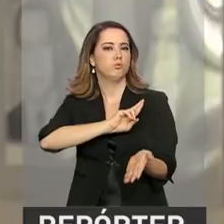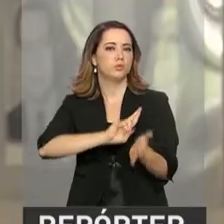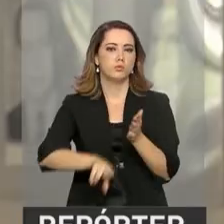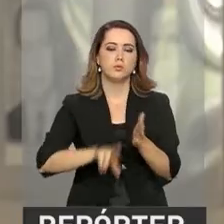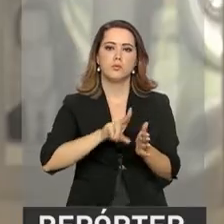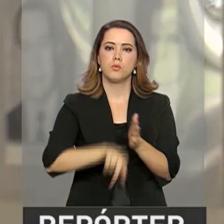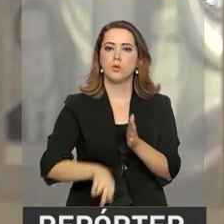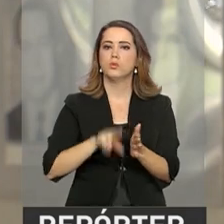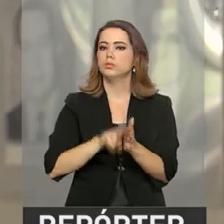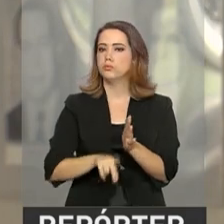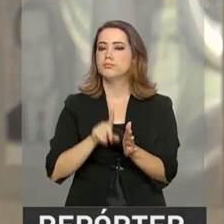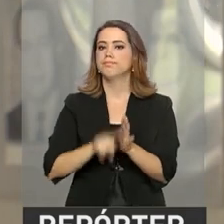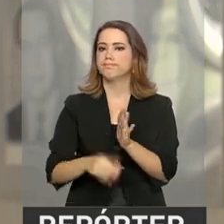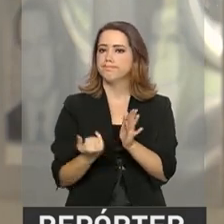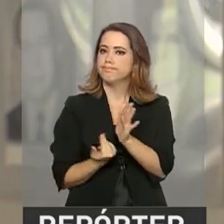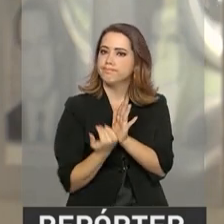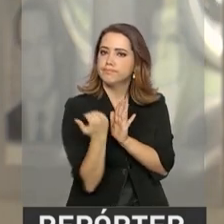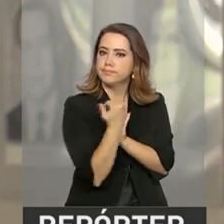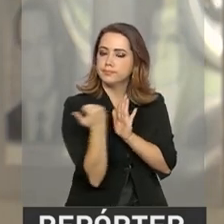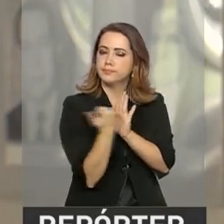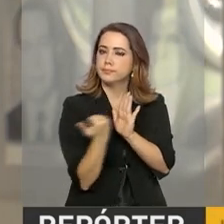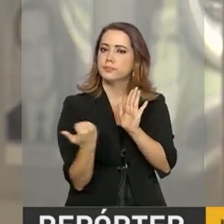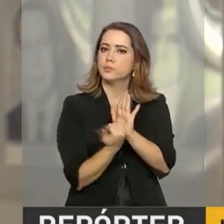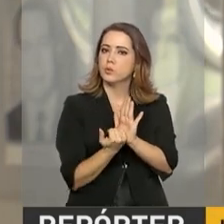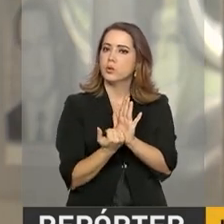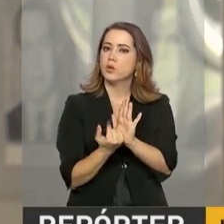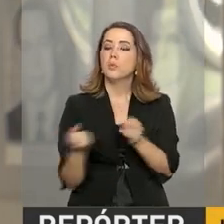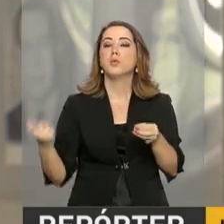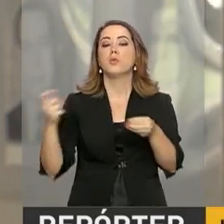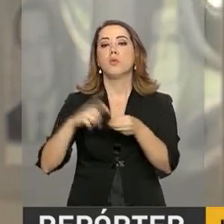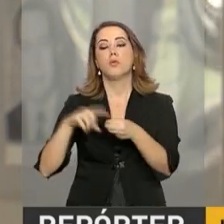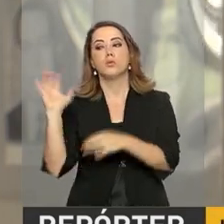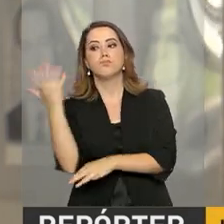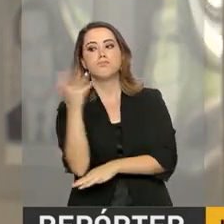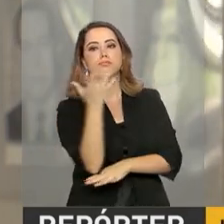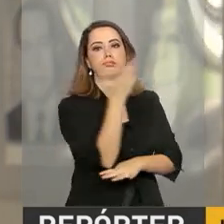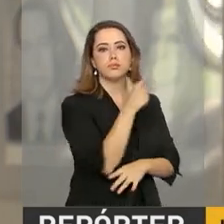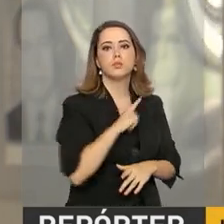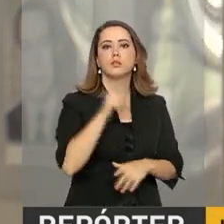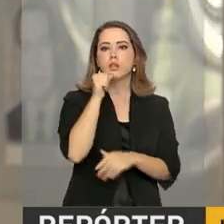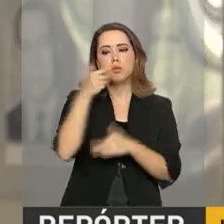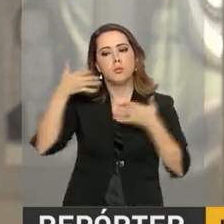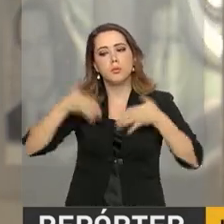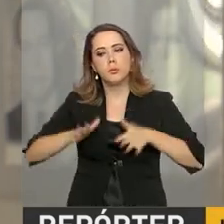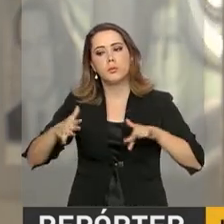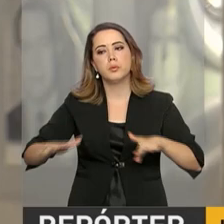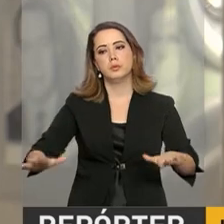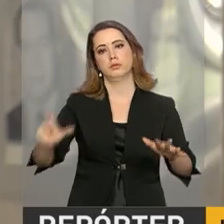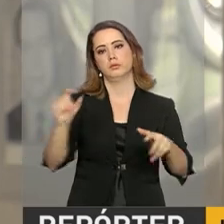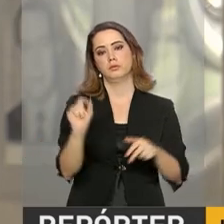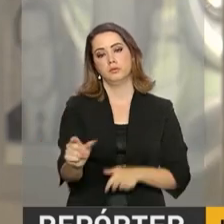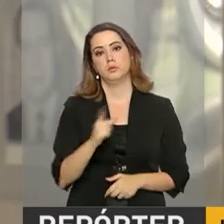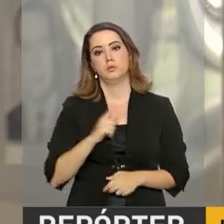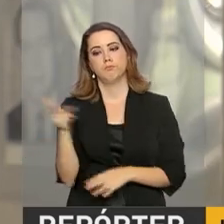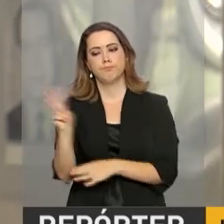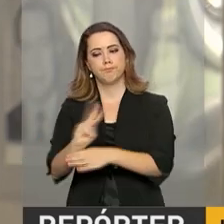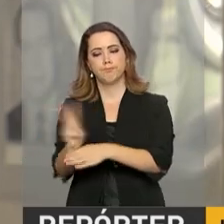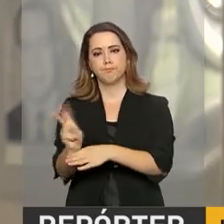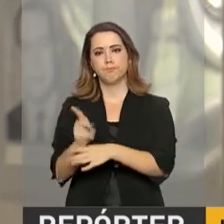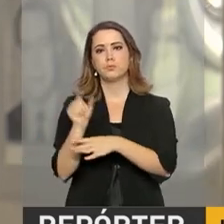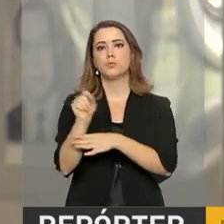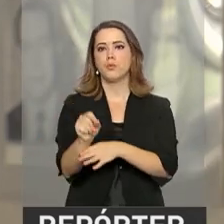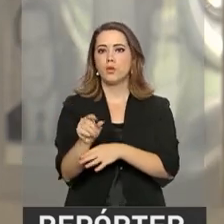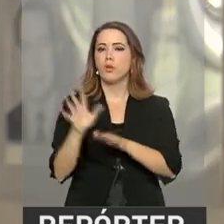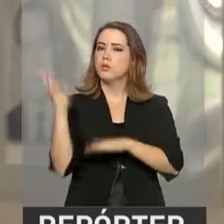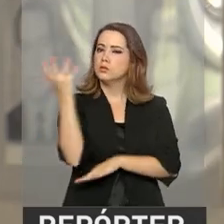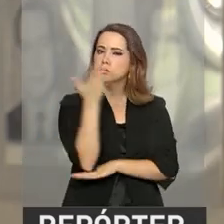conservação. Iniciativas para recuperar e preservar a vegetação e o rio e ações de educação e fiscalização ambiental e